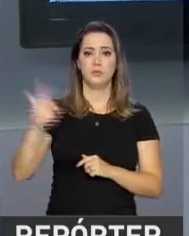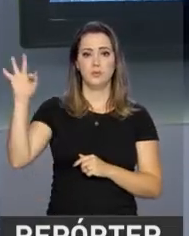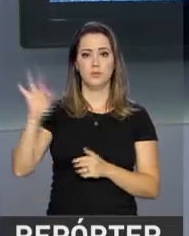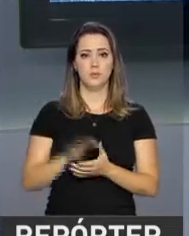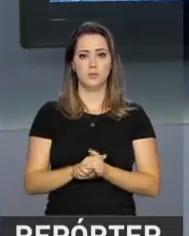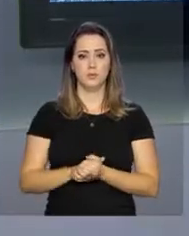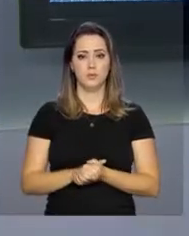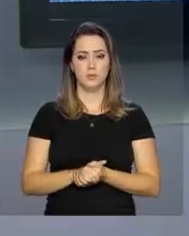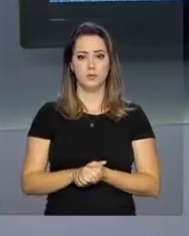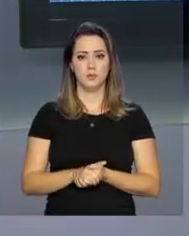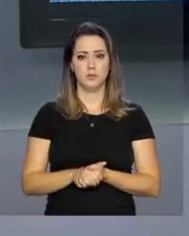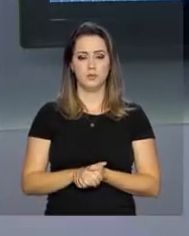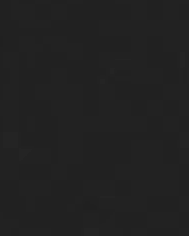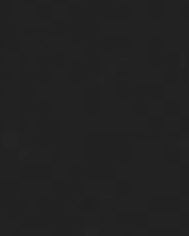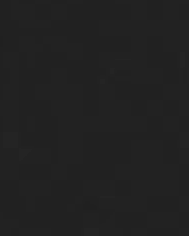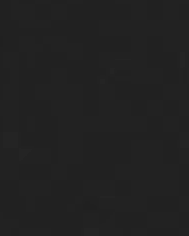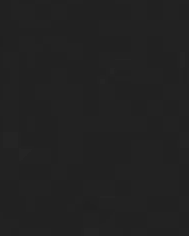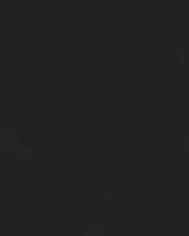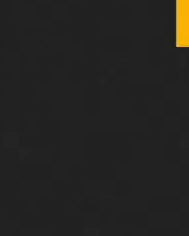do governo federal